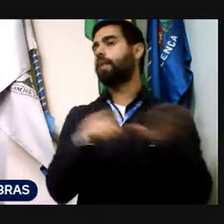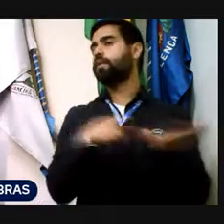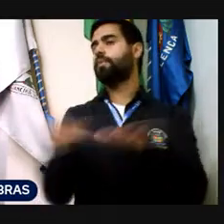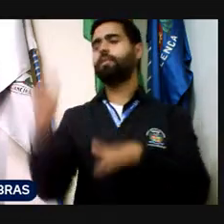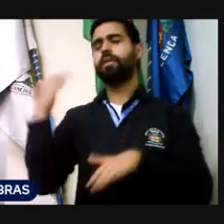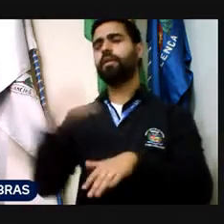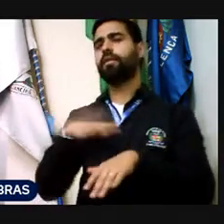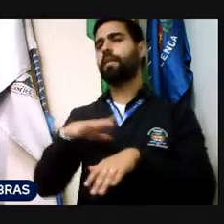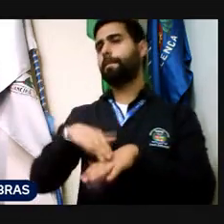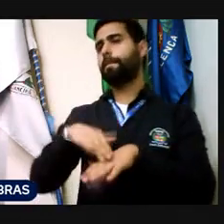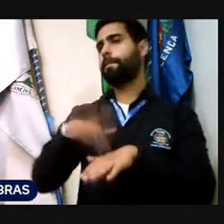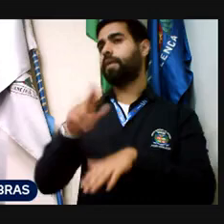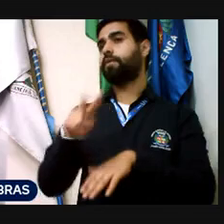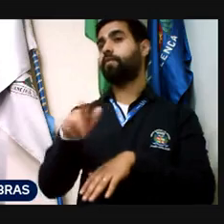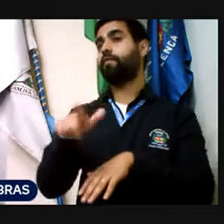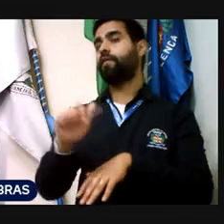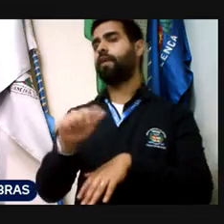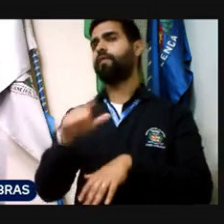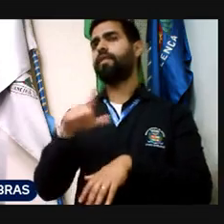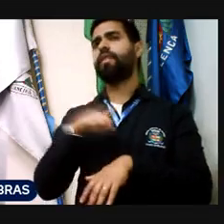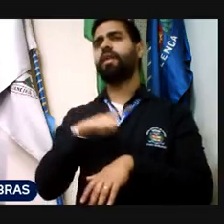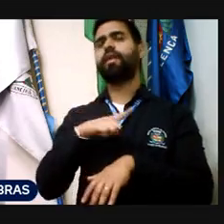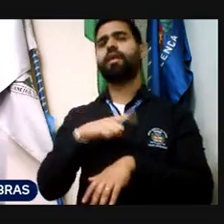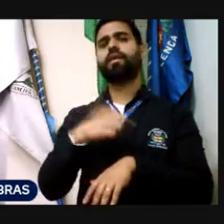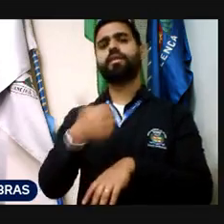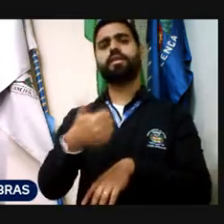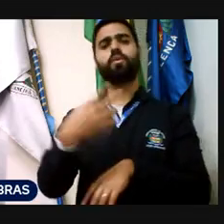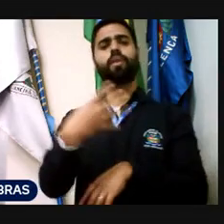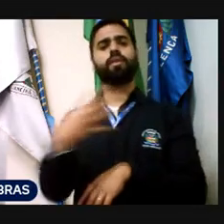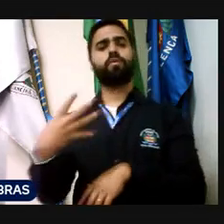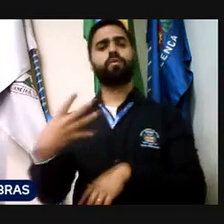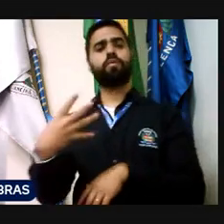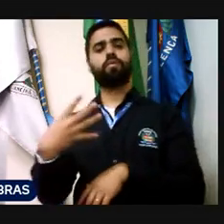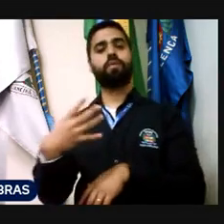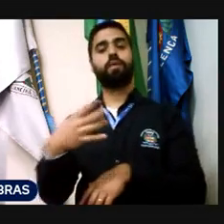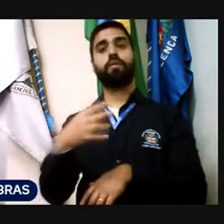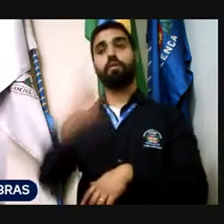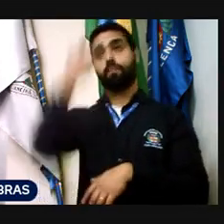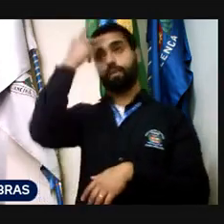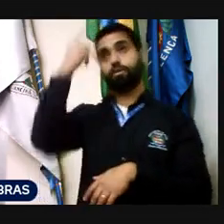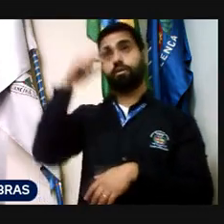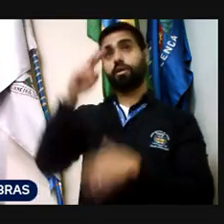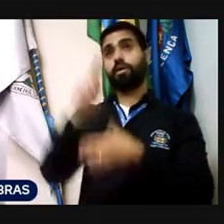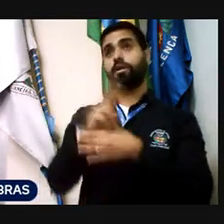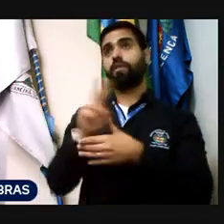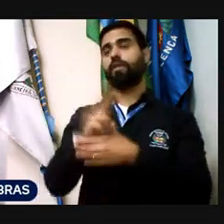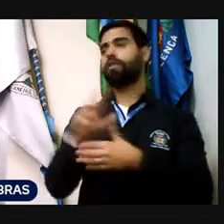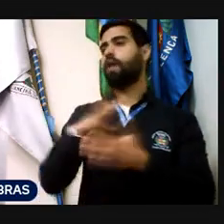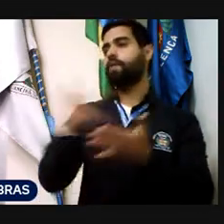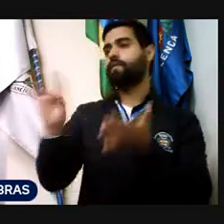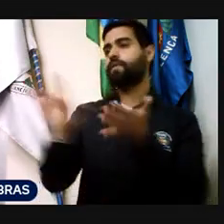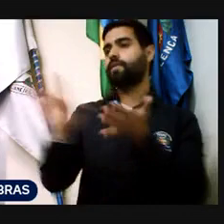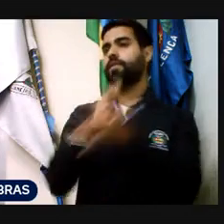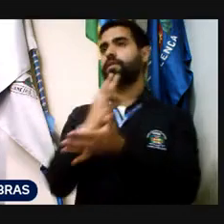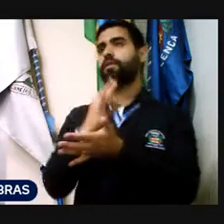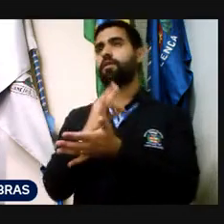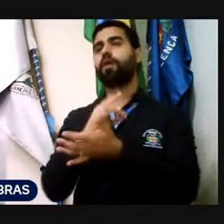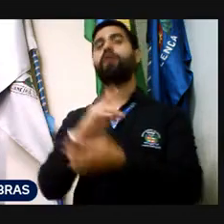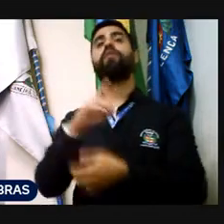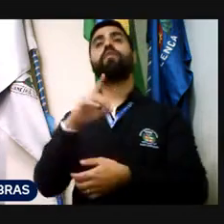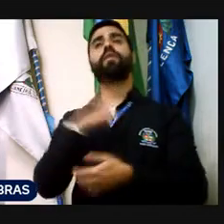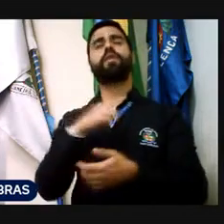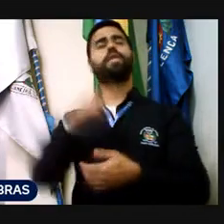algumas vagas, e serão 144 valencianos inscritos e que terão, a